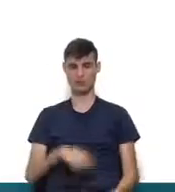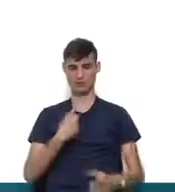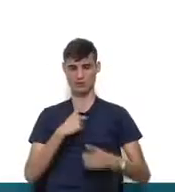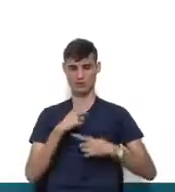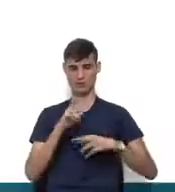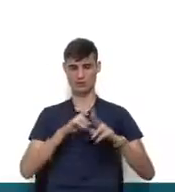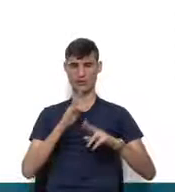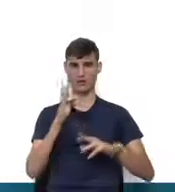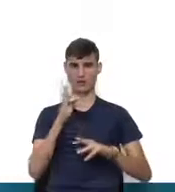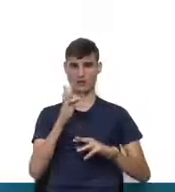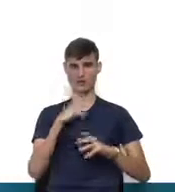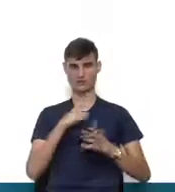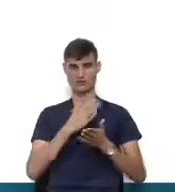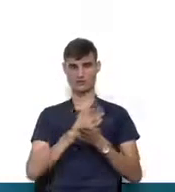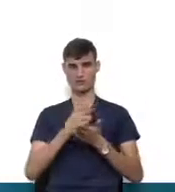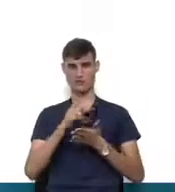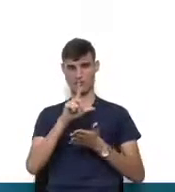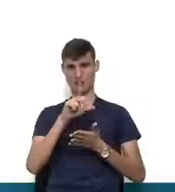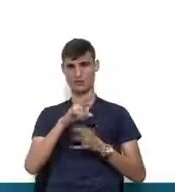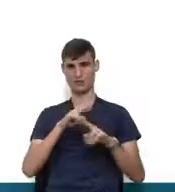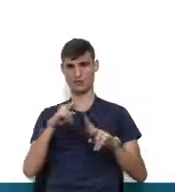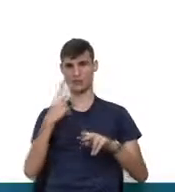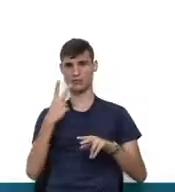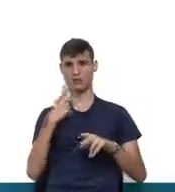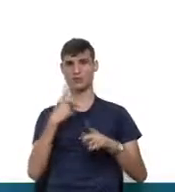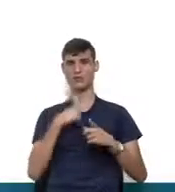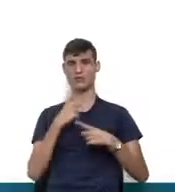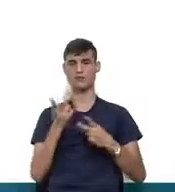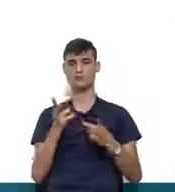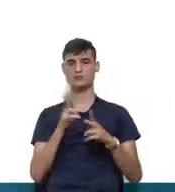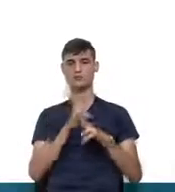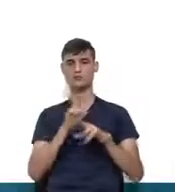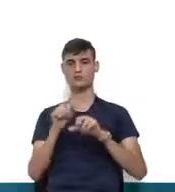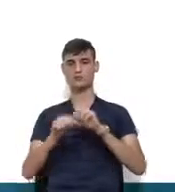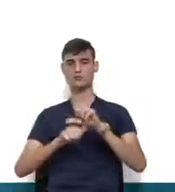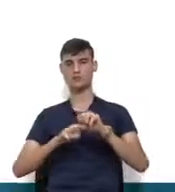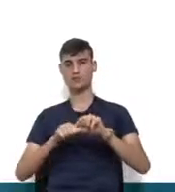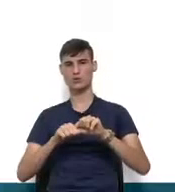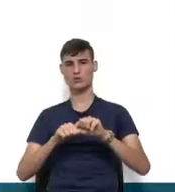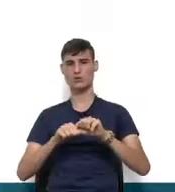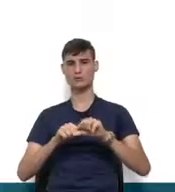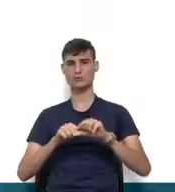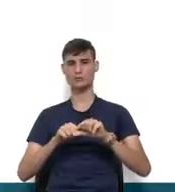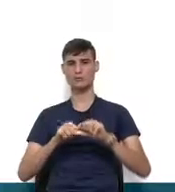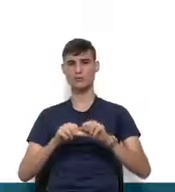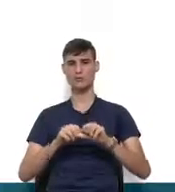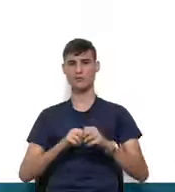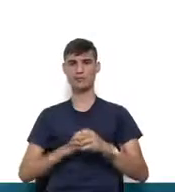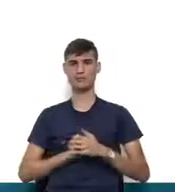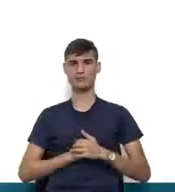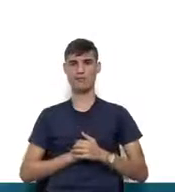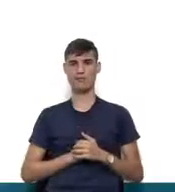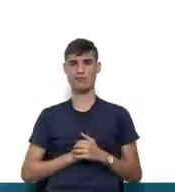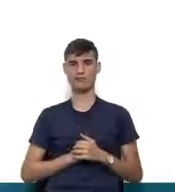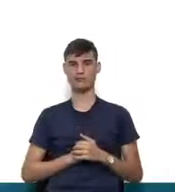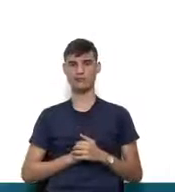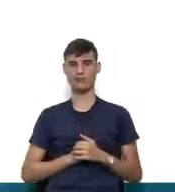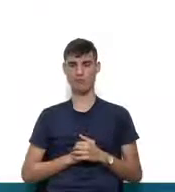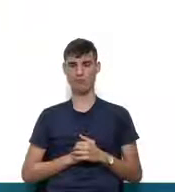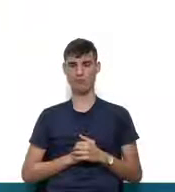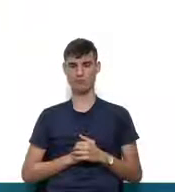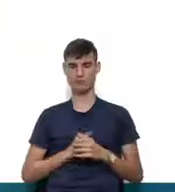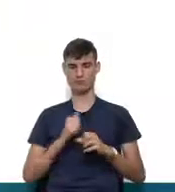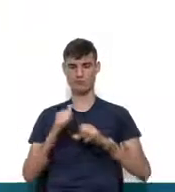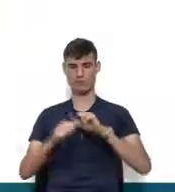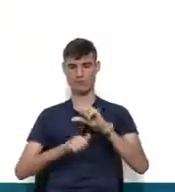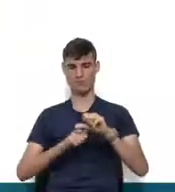função f de período L igual a 2, substituindo, deixa eu só abrir aqui, substituindo então